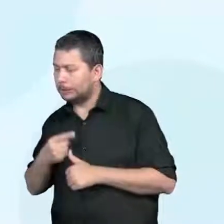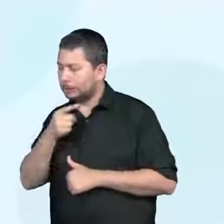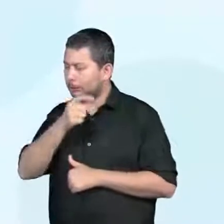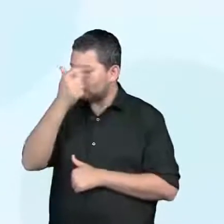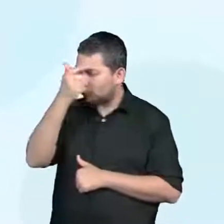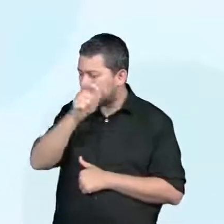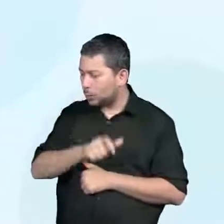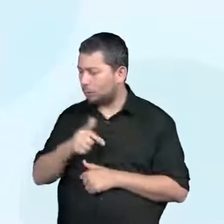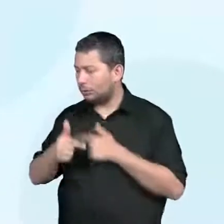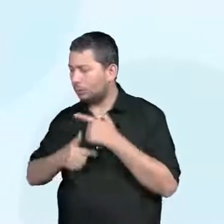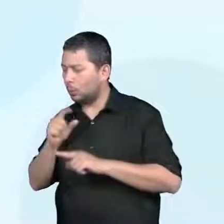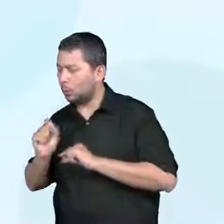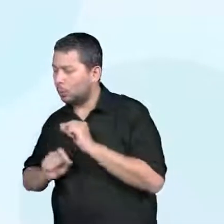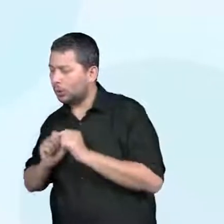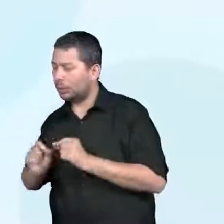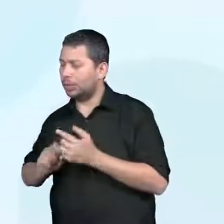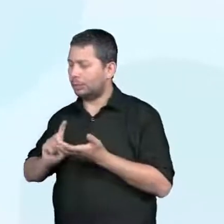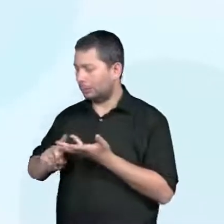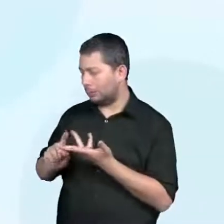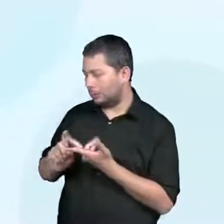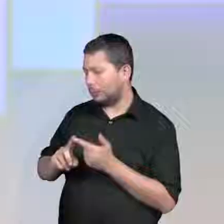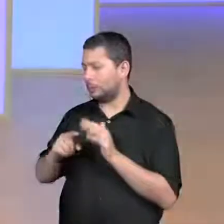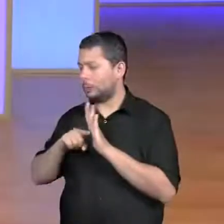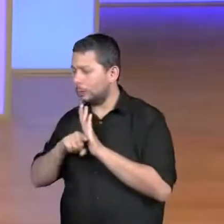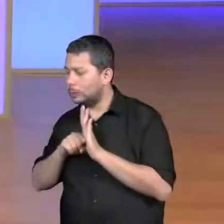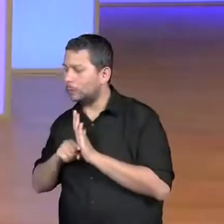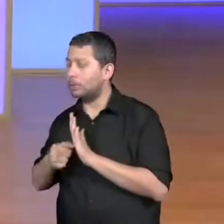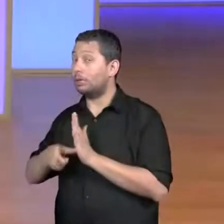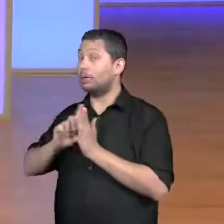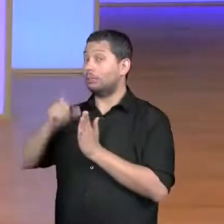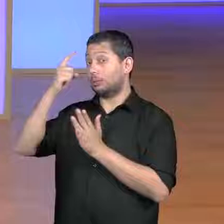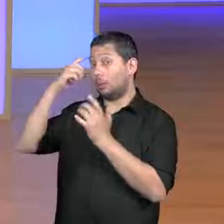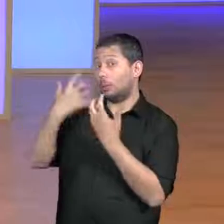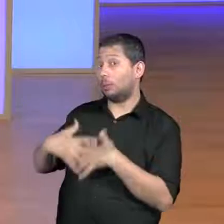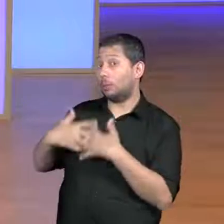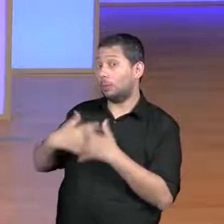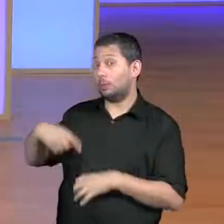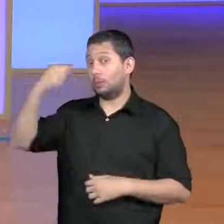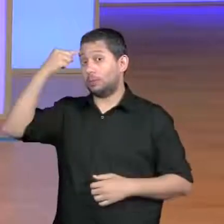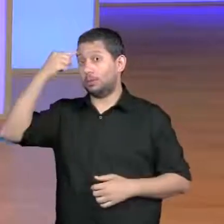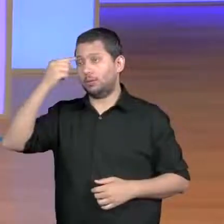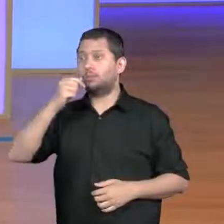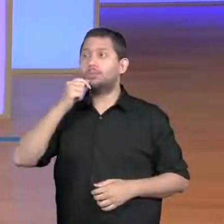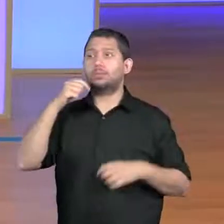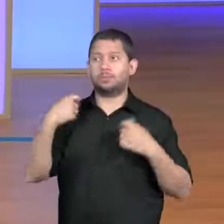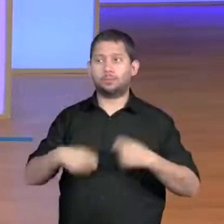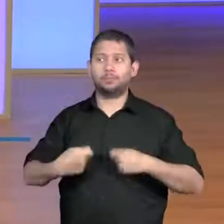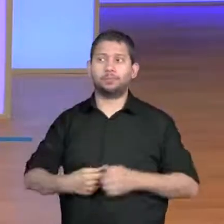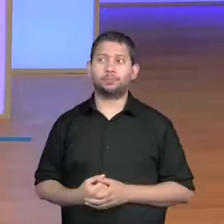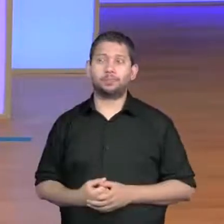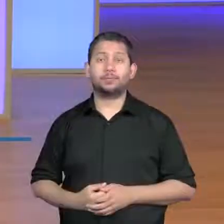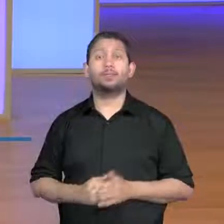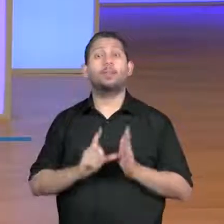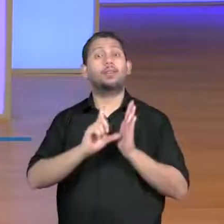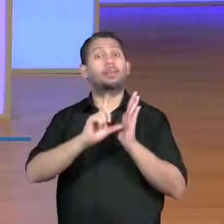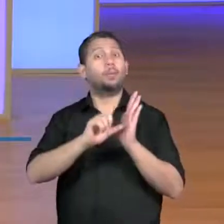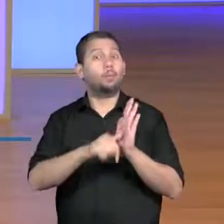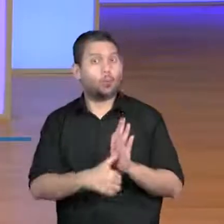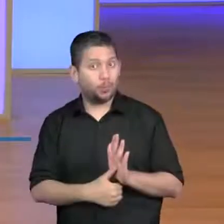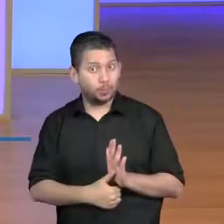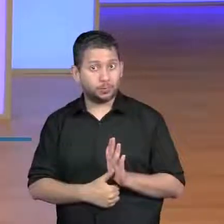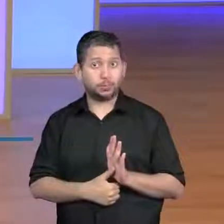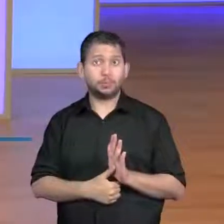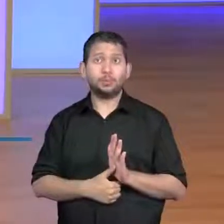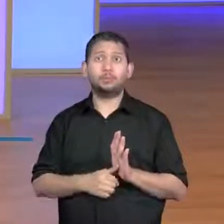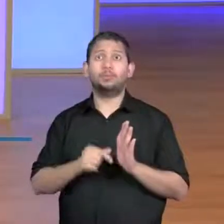ele atua, seria isso, certo? Informações prévias, né? Isso, Preciso prévias. ter algumas informações. Tá, aí depois eu vou,